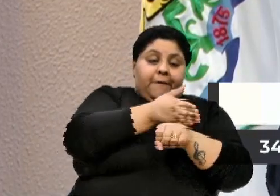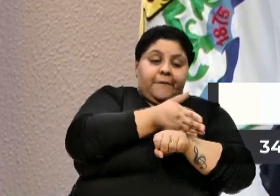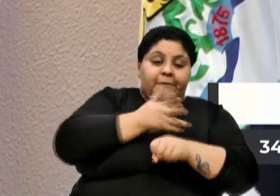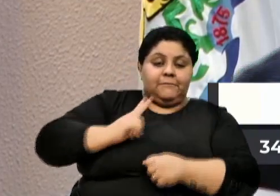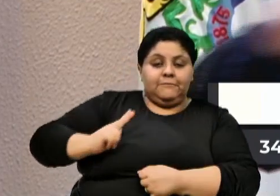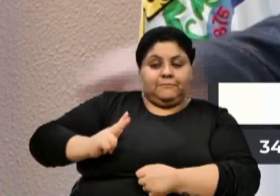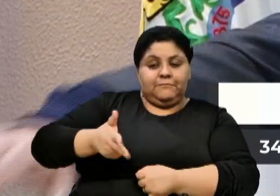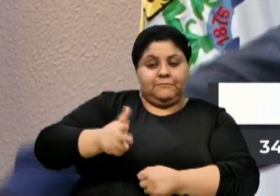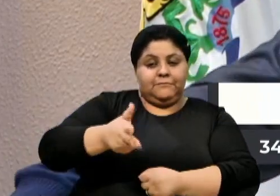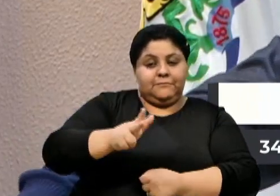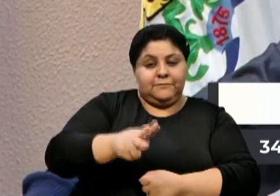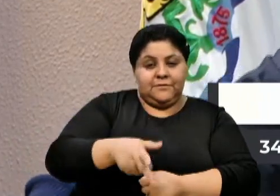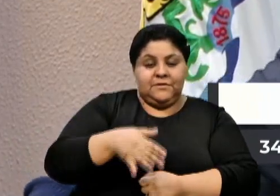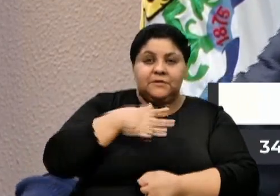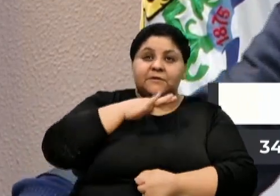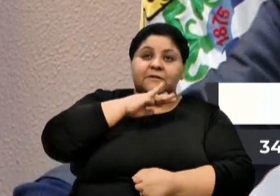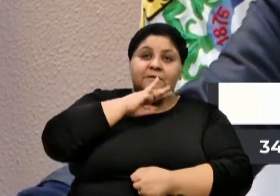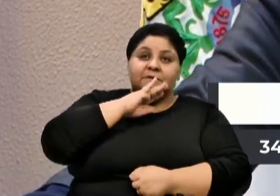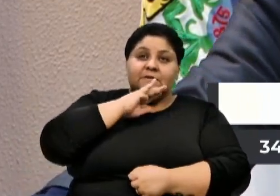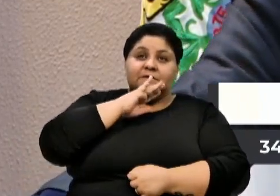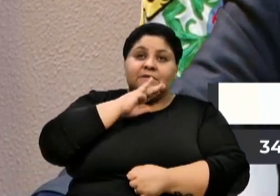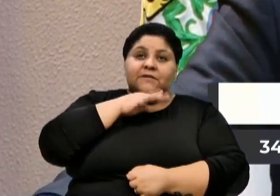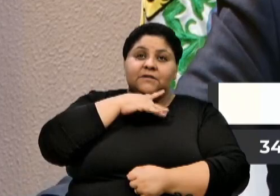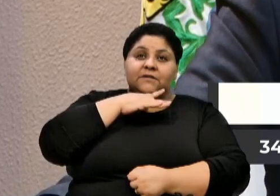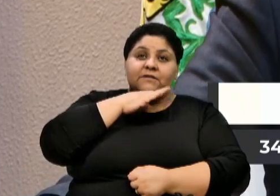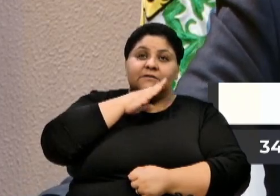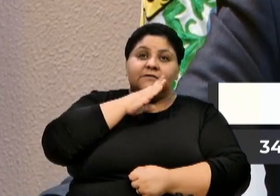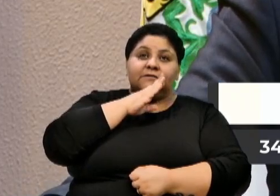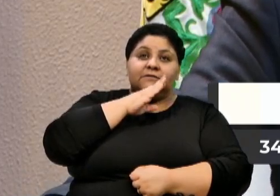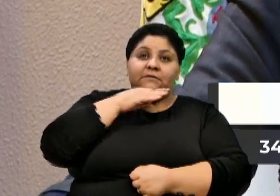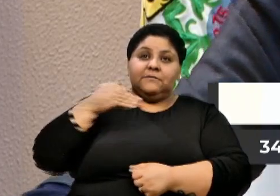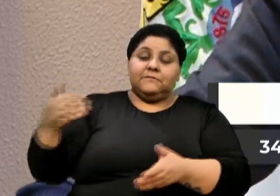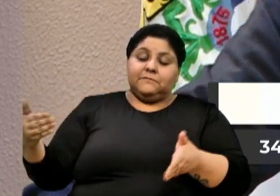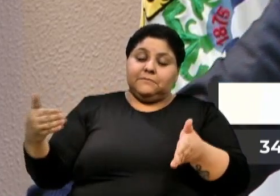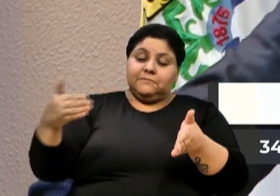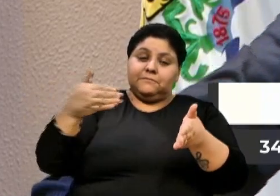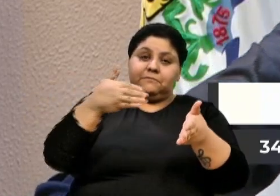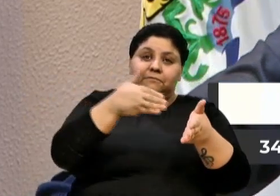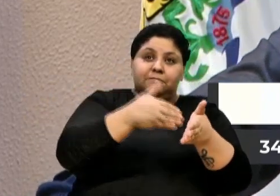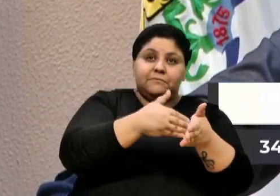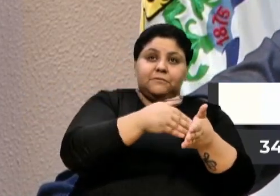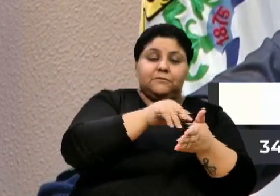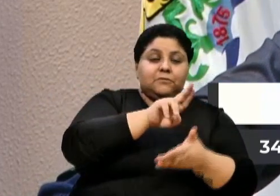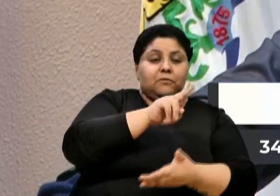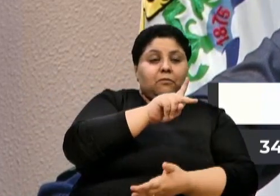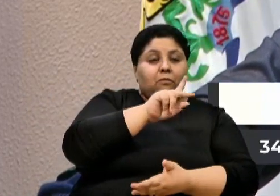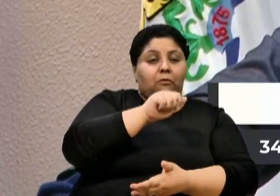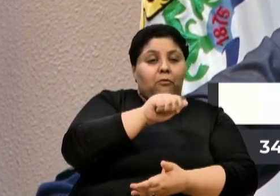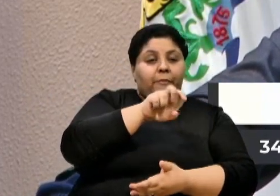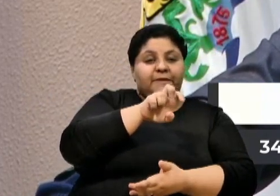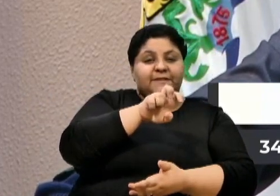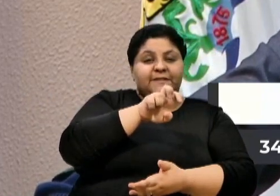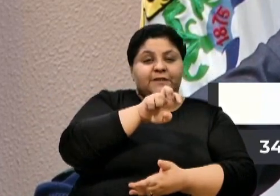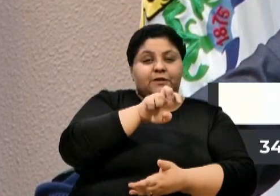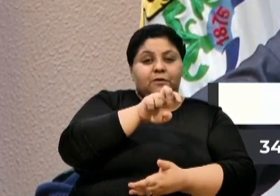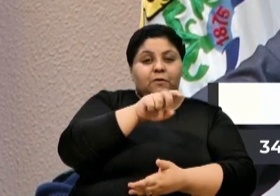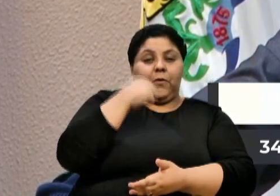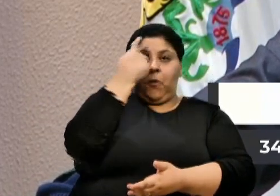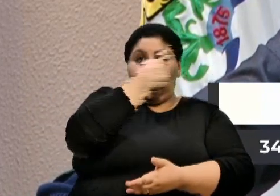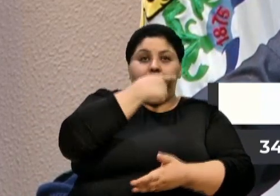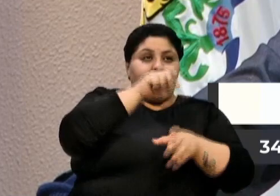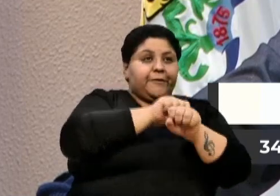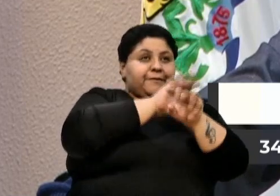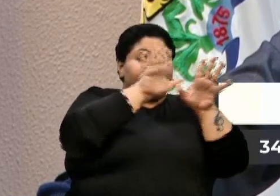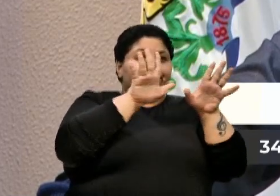desgosto poder ter que ir ali por volta das 5 horas da manhã para poder estar na esperança